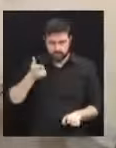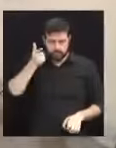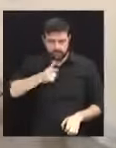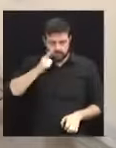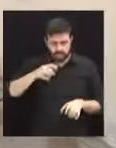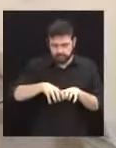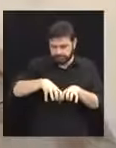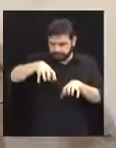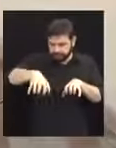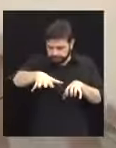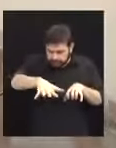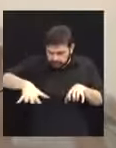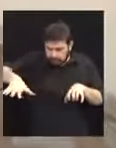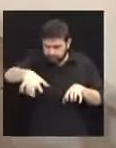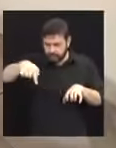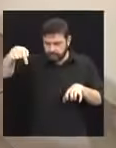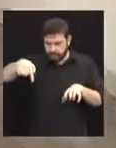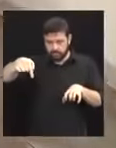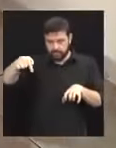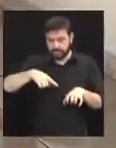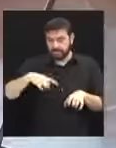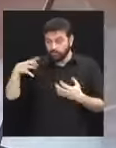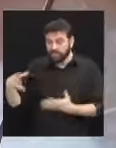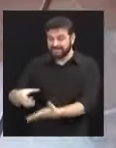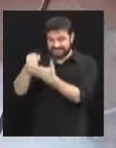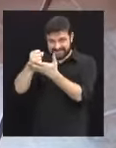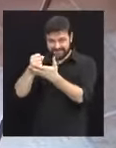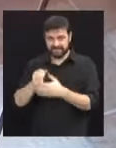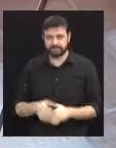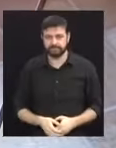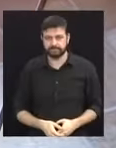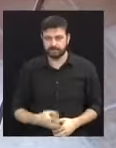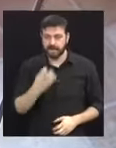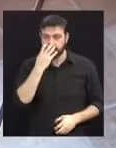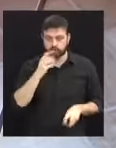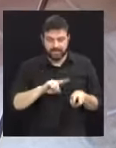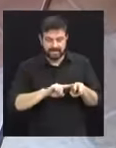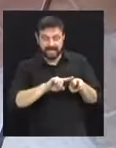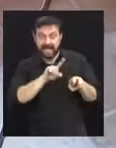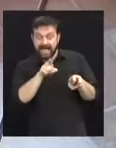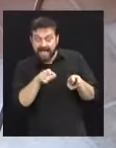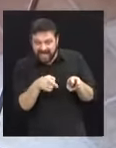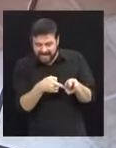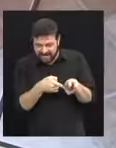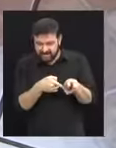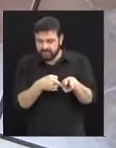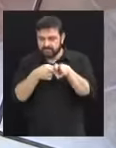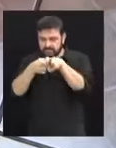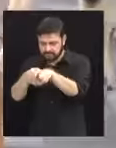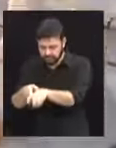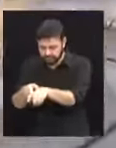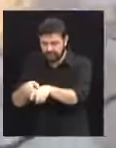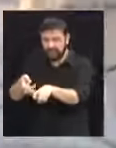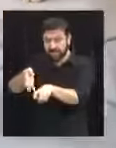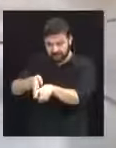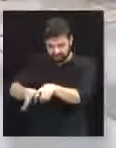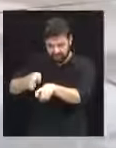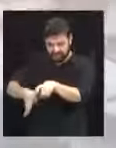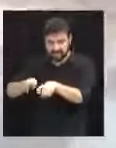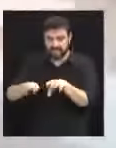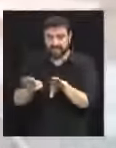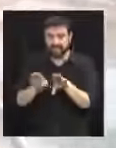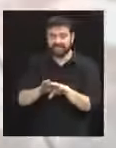separar a parte onde vai ficar quando for resgate de cadela prenhe, né? E animais que vão vir do